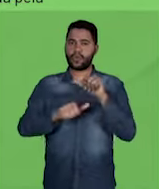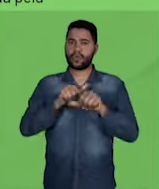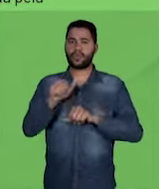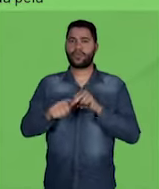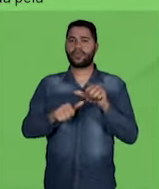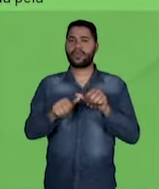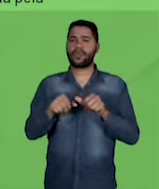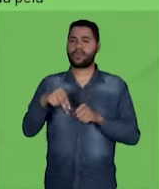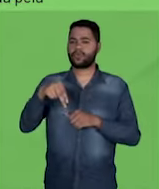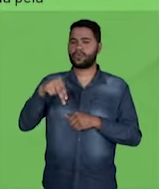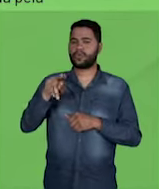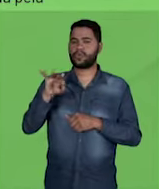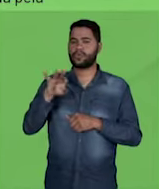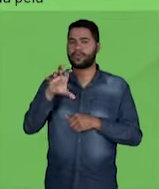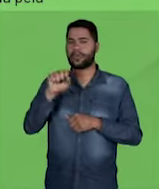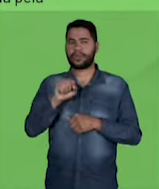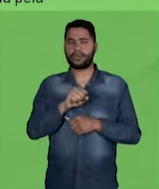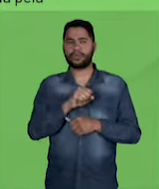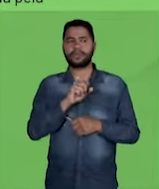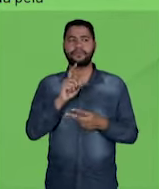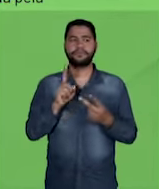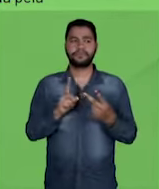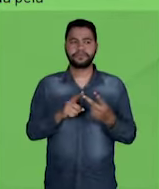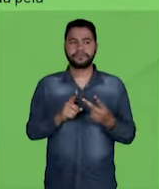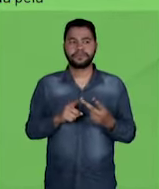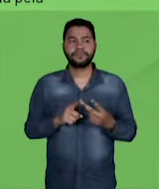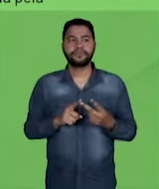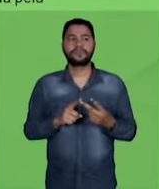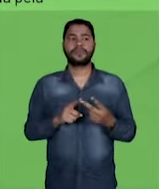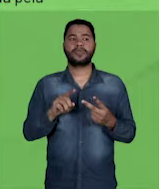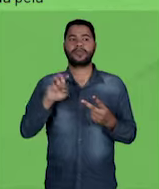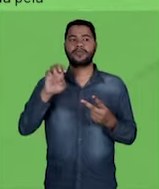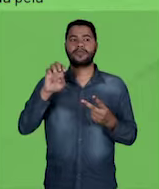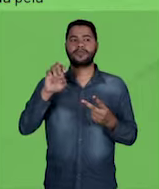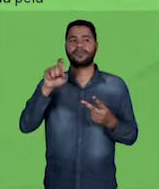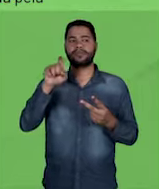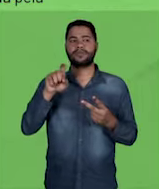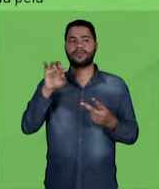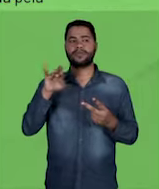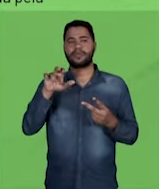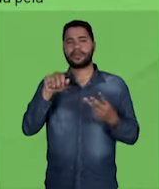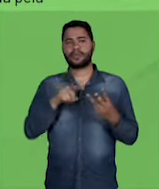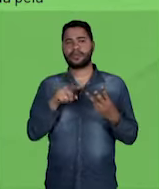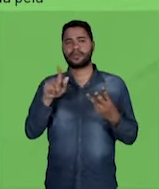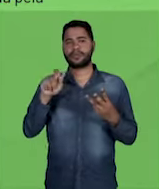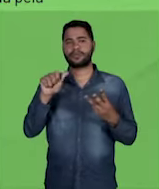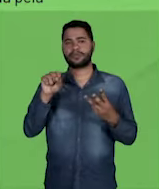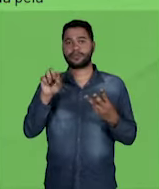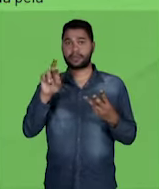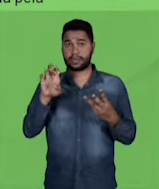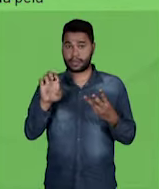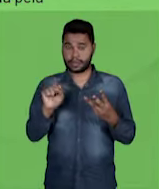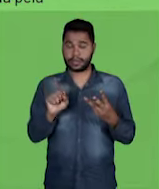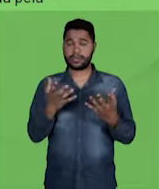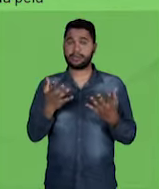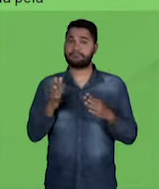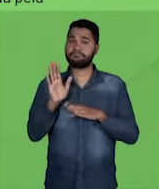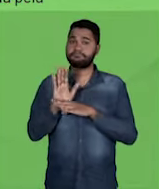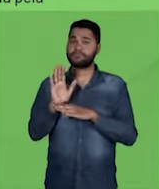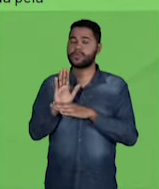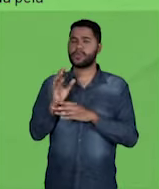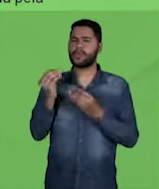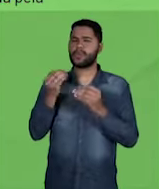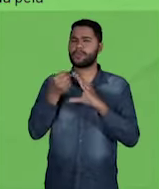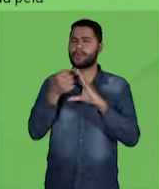como nutrientes, excretas e gases entre o sangue e as células. Essa troca de substância é favorecida pela